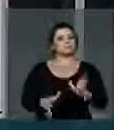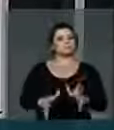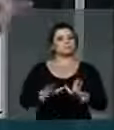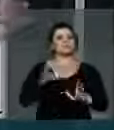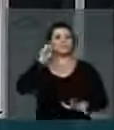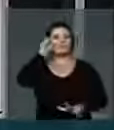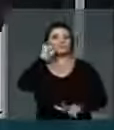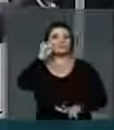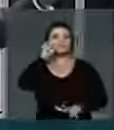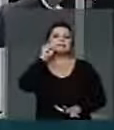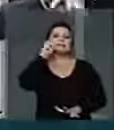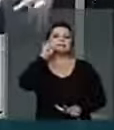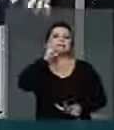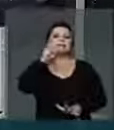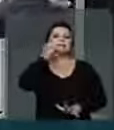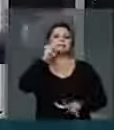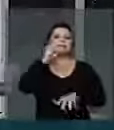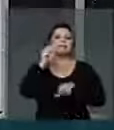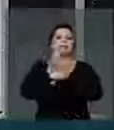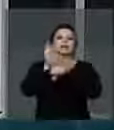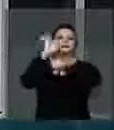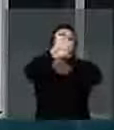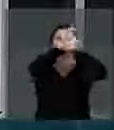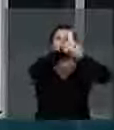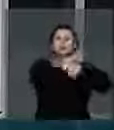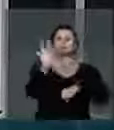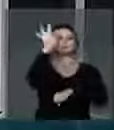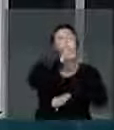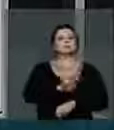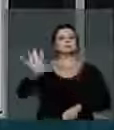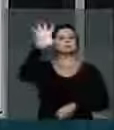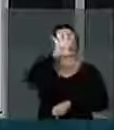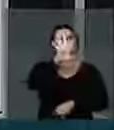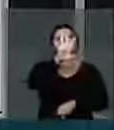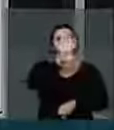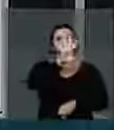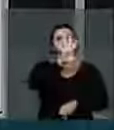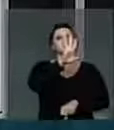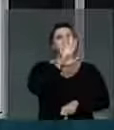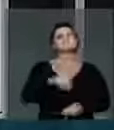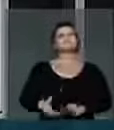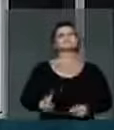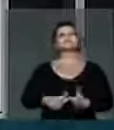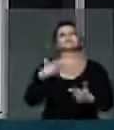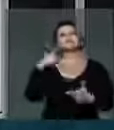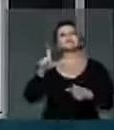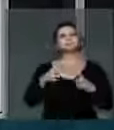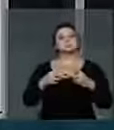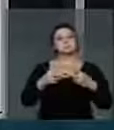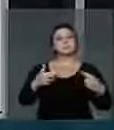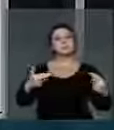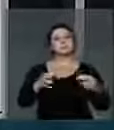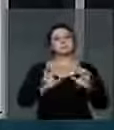Senado representa a federação, e aí está o grande equilíbrio. Um outro aspecto do ajuste